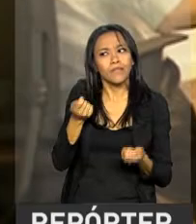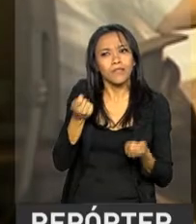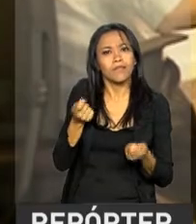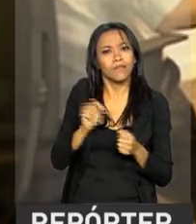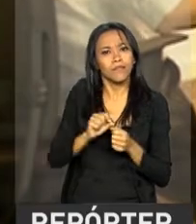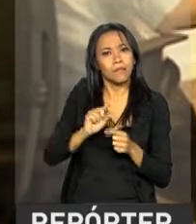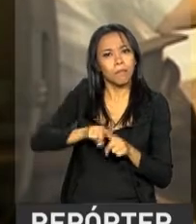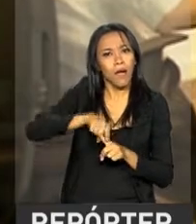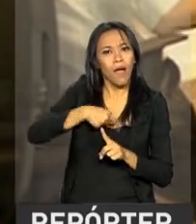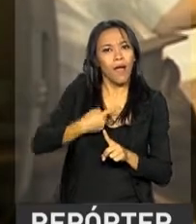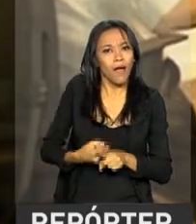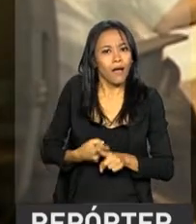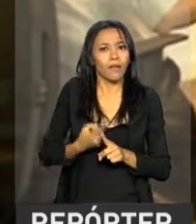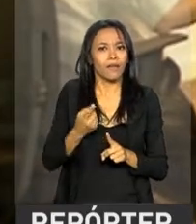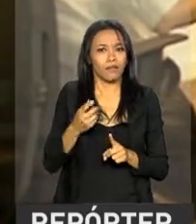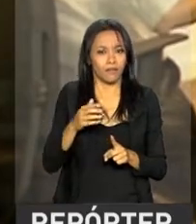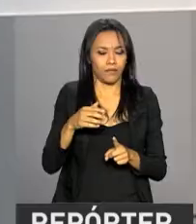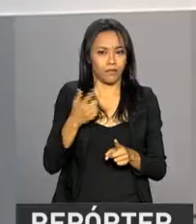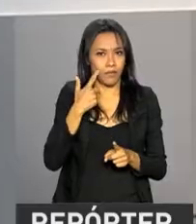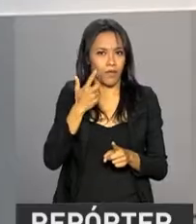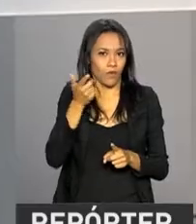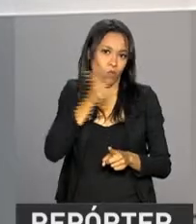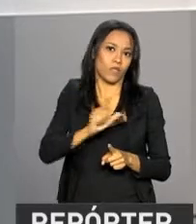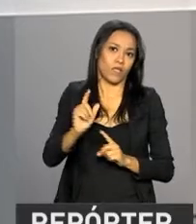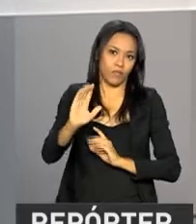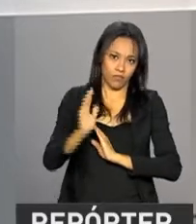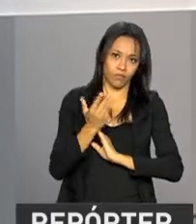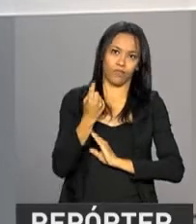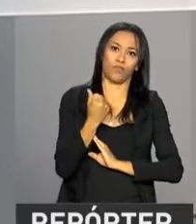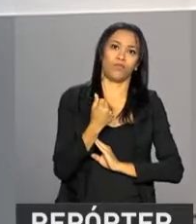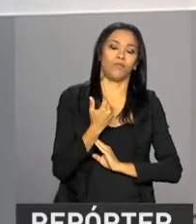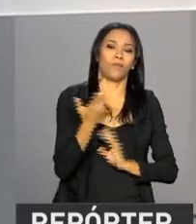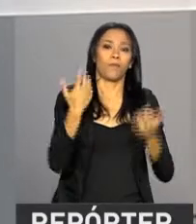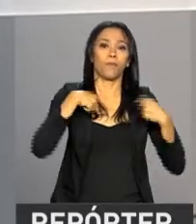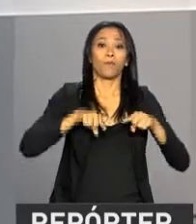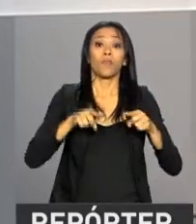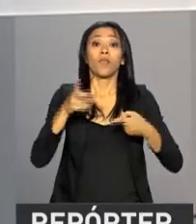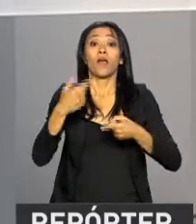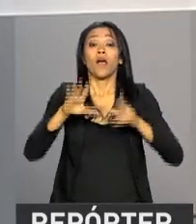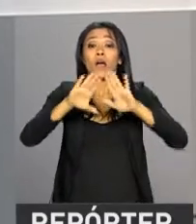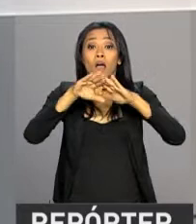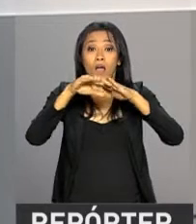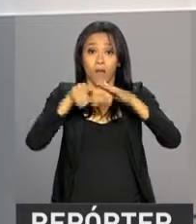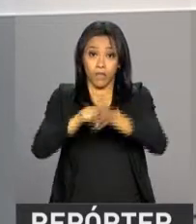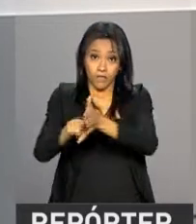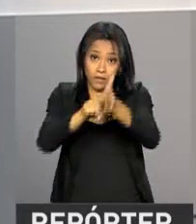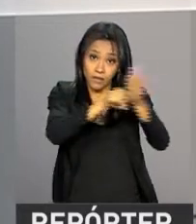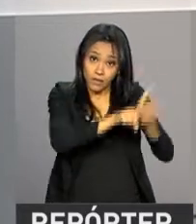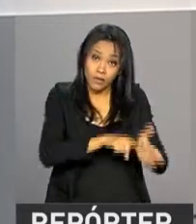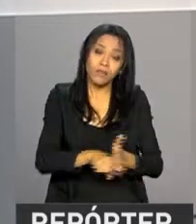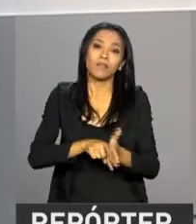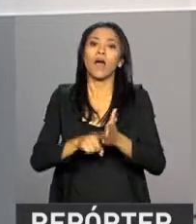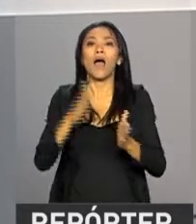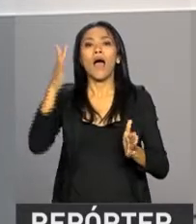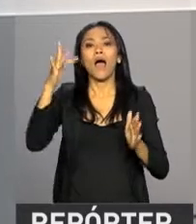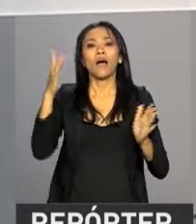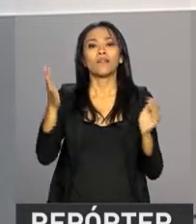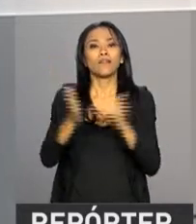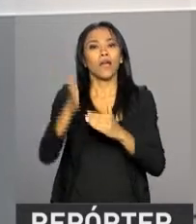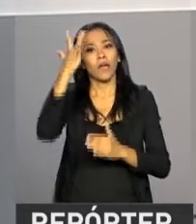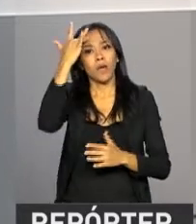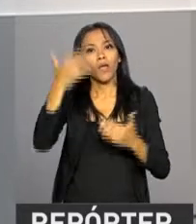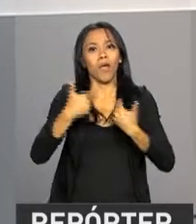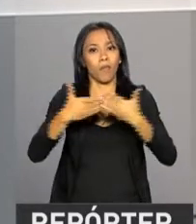de de um maior retorno um sistema educacenso está aberto até amanhã dia 11 para escolas que